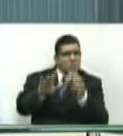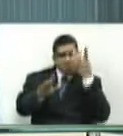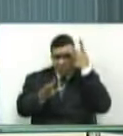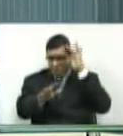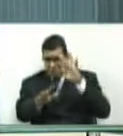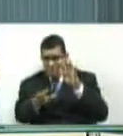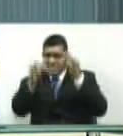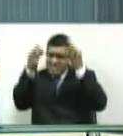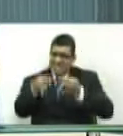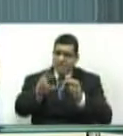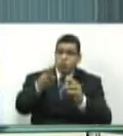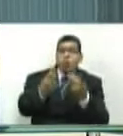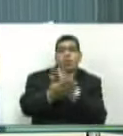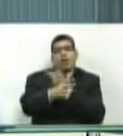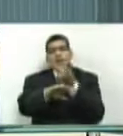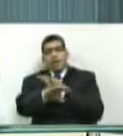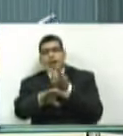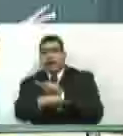pelas provas,